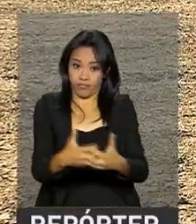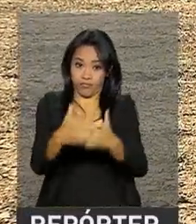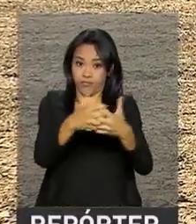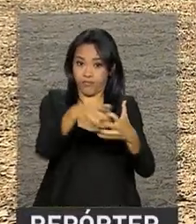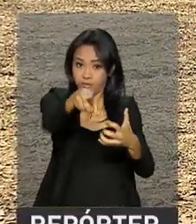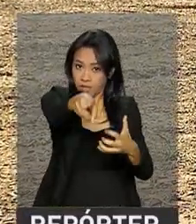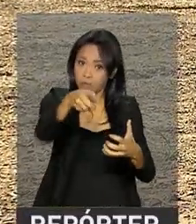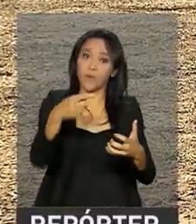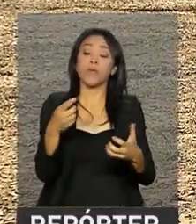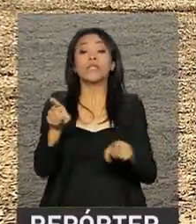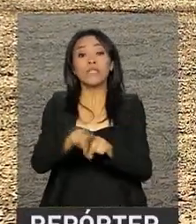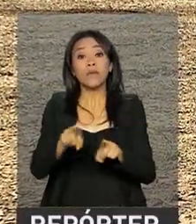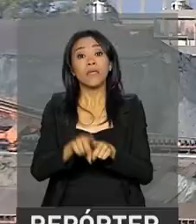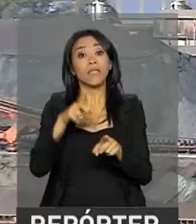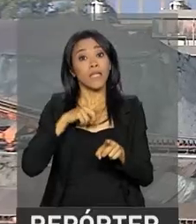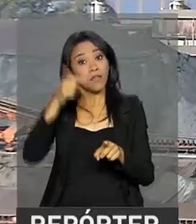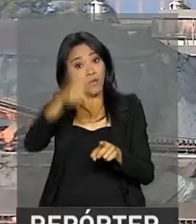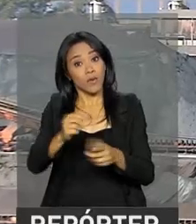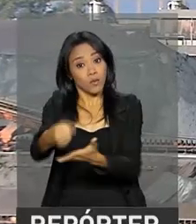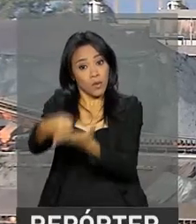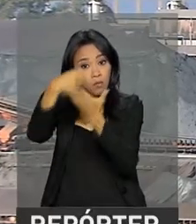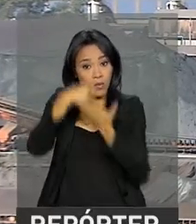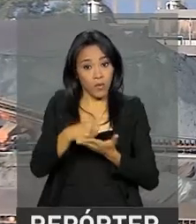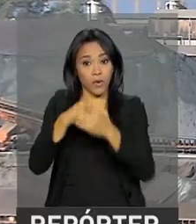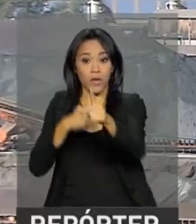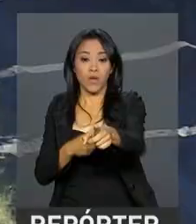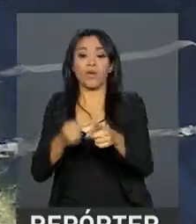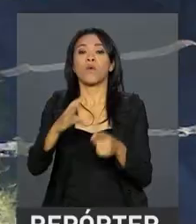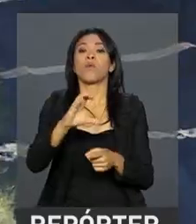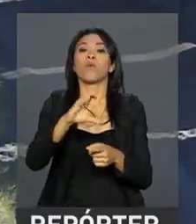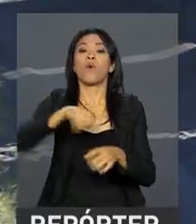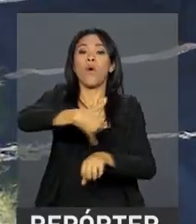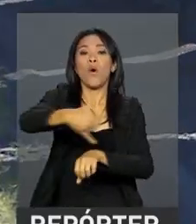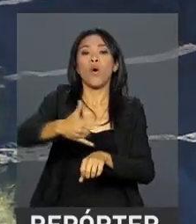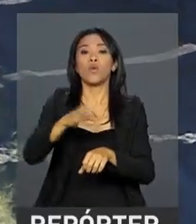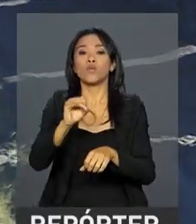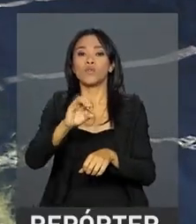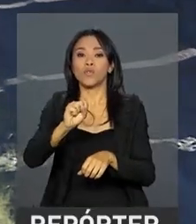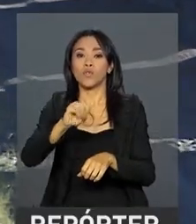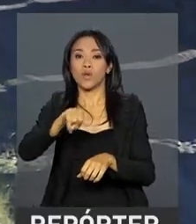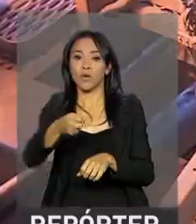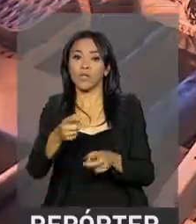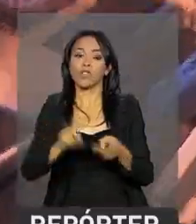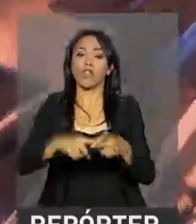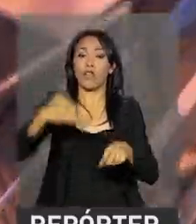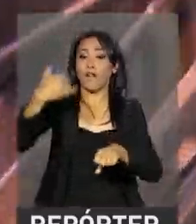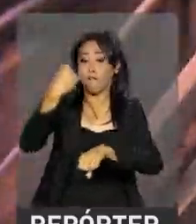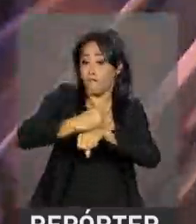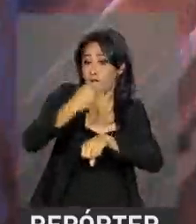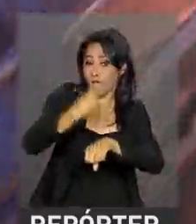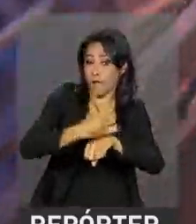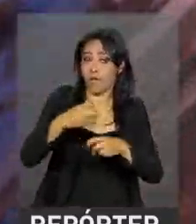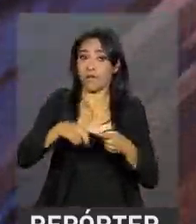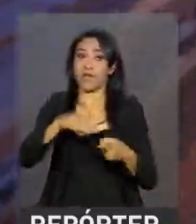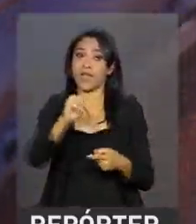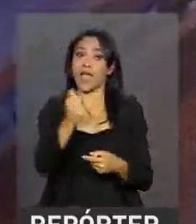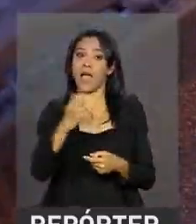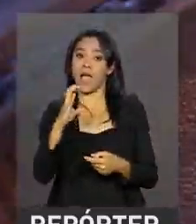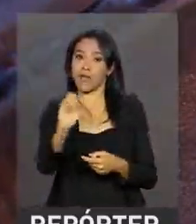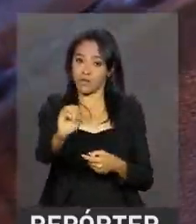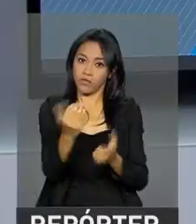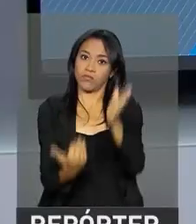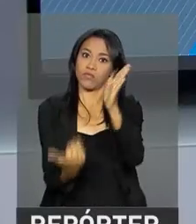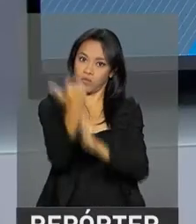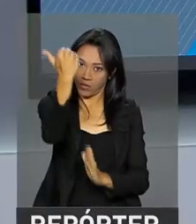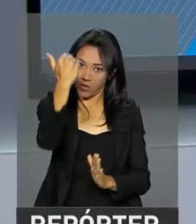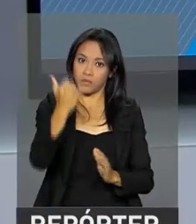ainda contou com o desempenho do semi faturados óleo de soja bruto ferro e aço Puxaram o resultado da balança comercial para